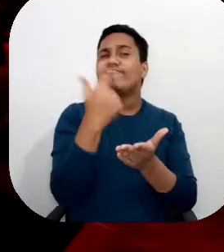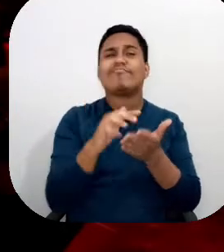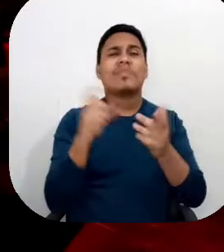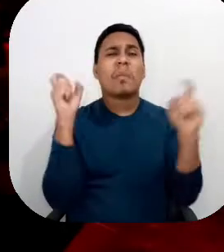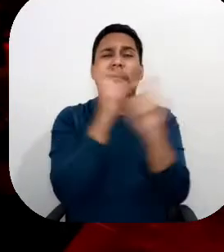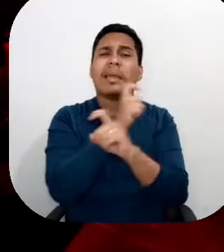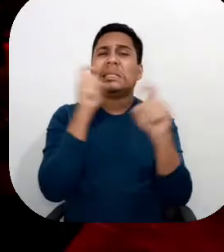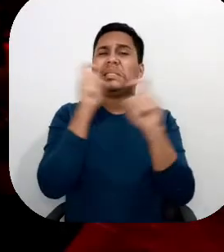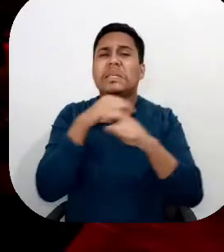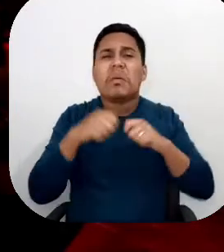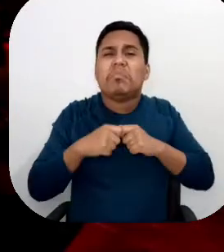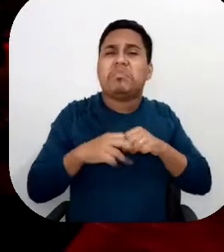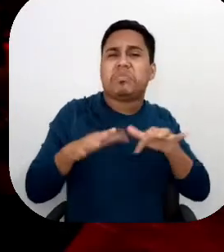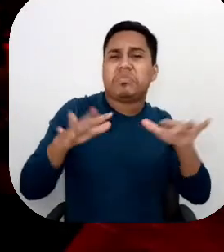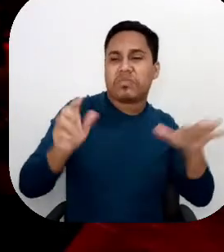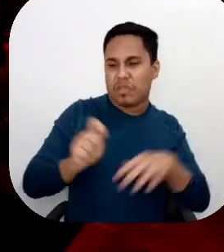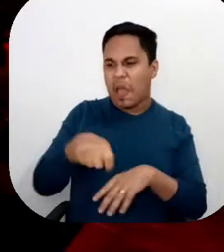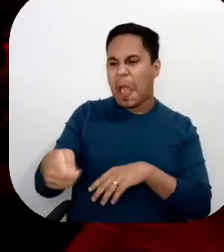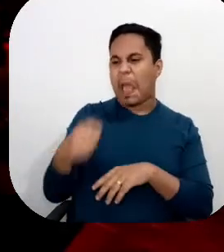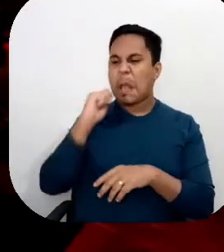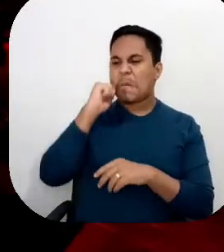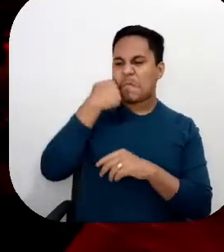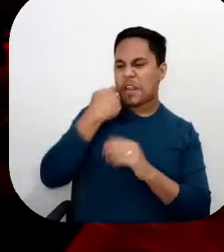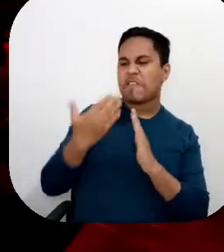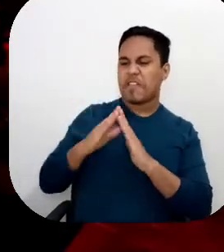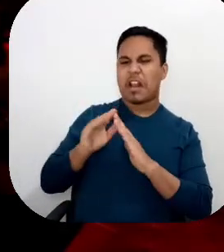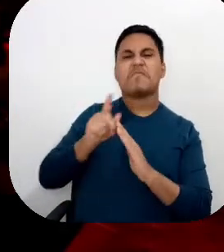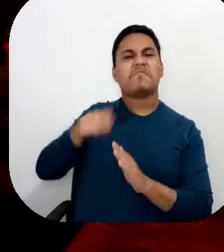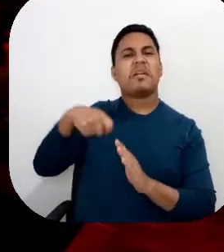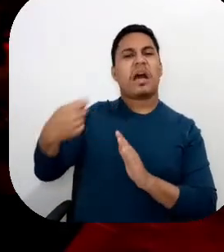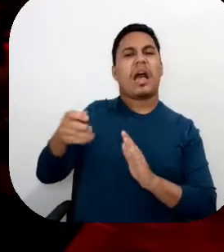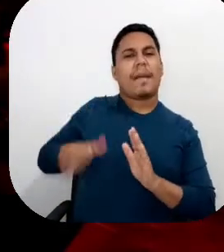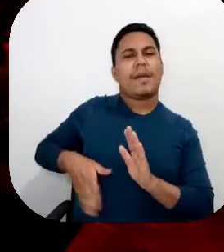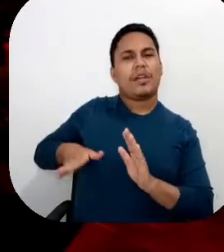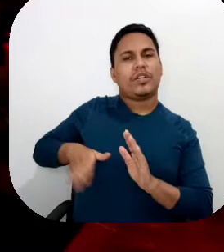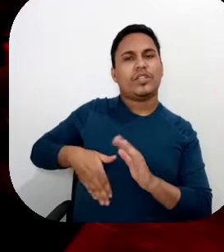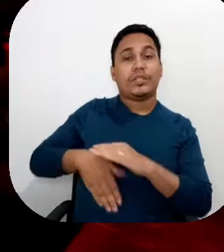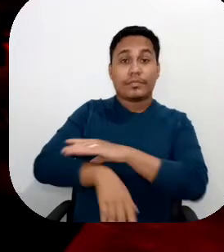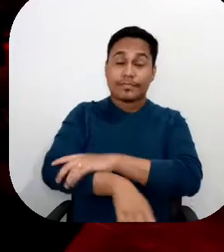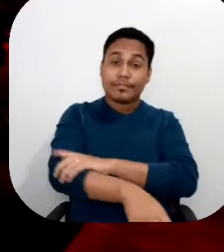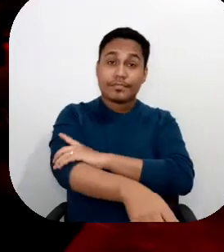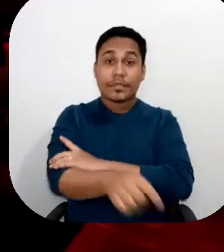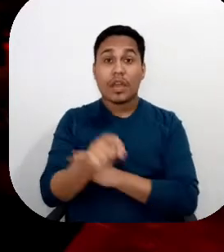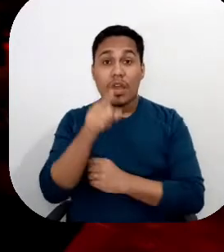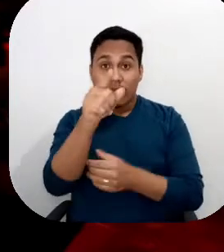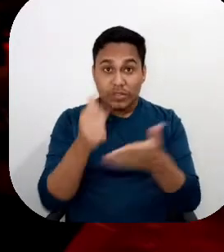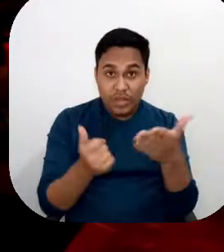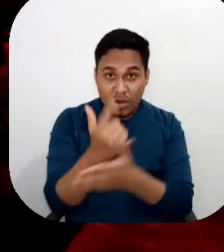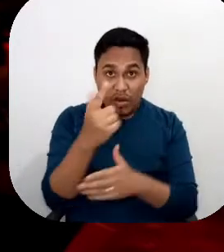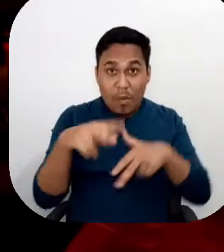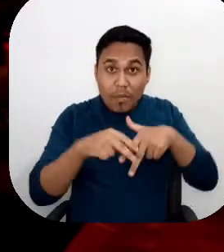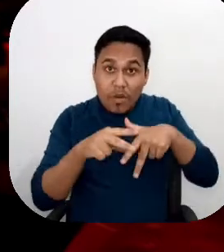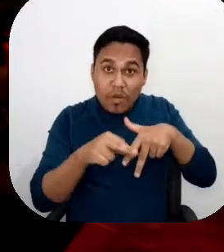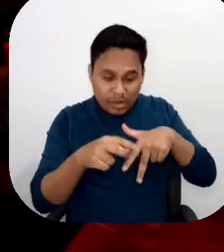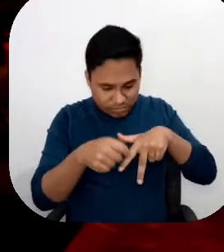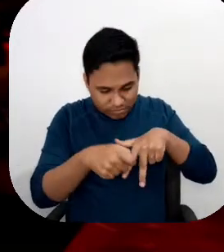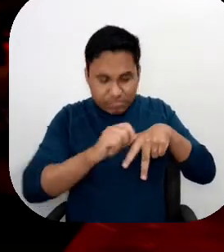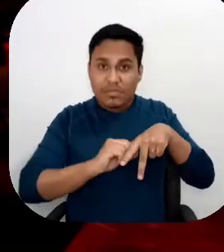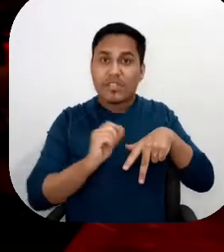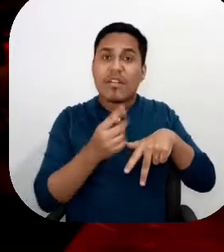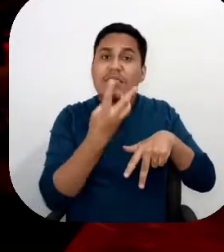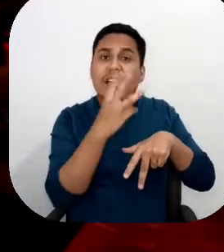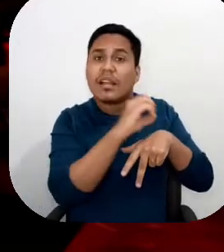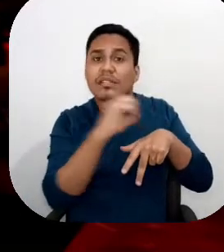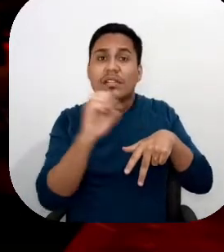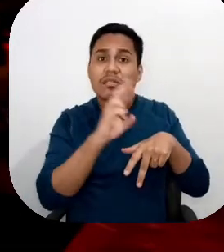a verdade não importa. É preto favelado, e então, enquanto você você compra uma calça da John John